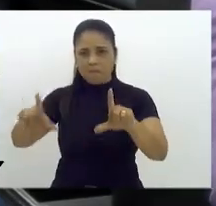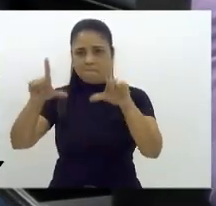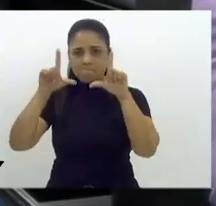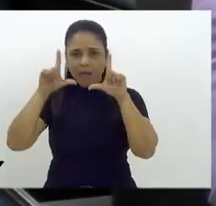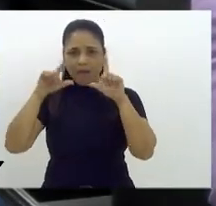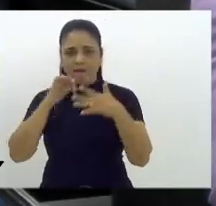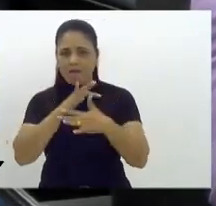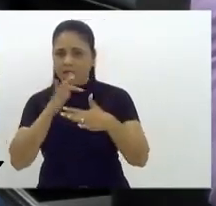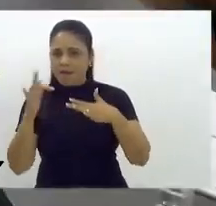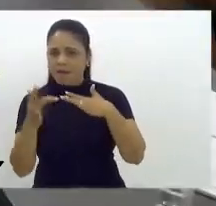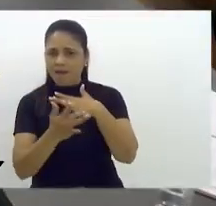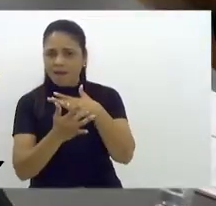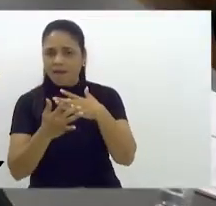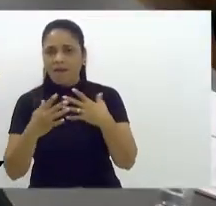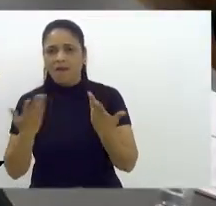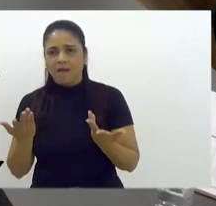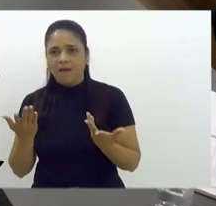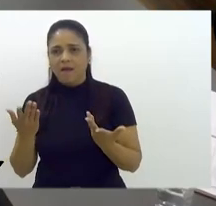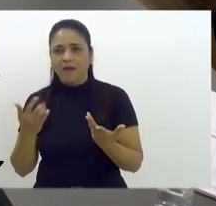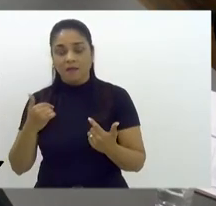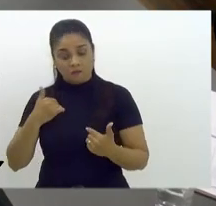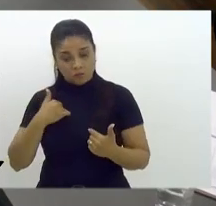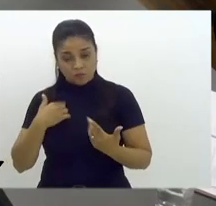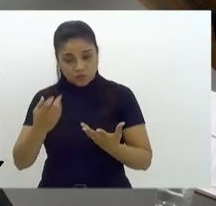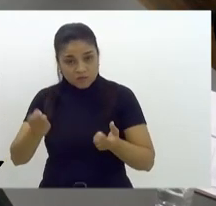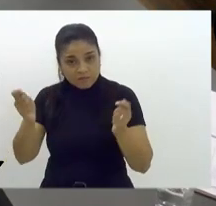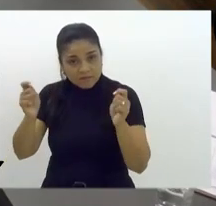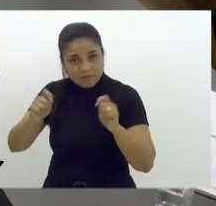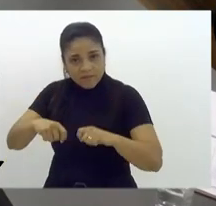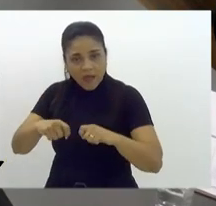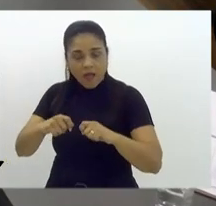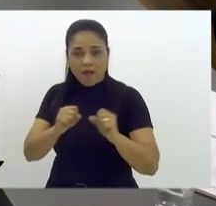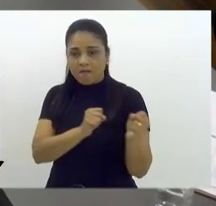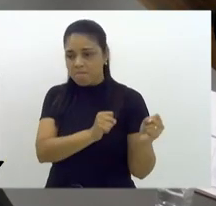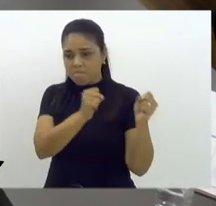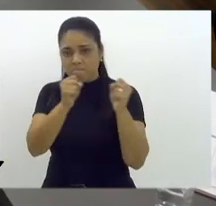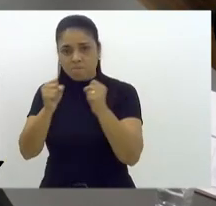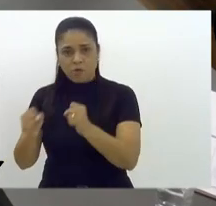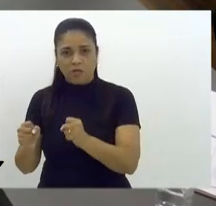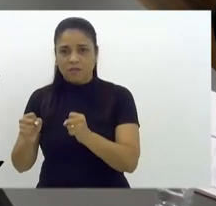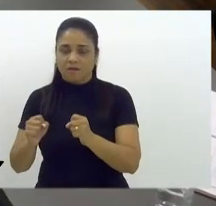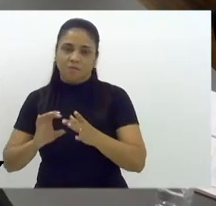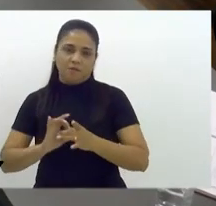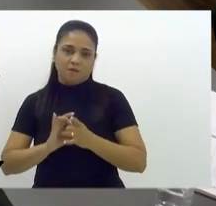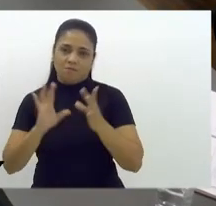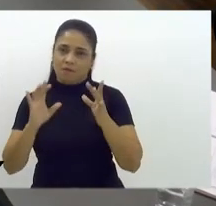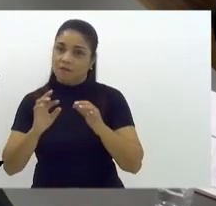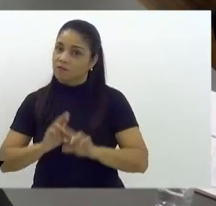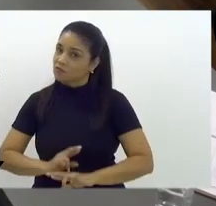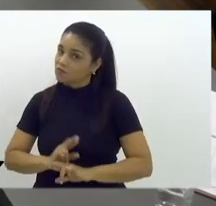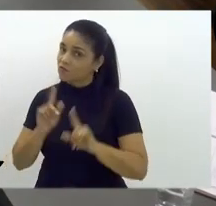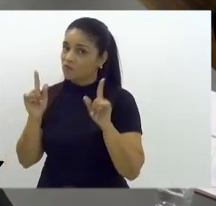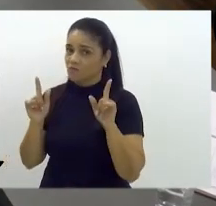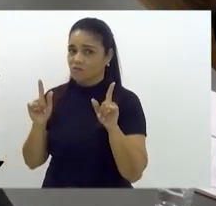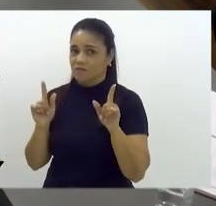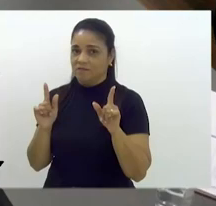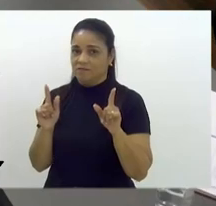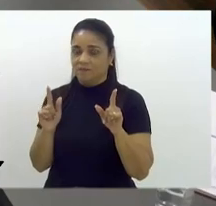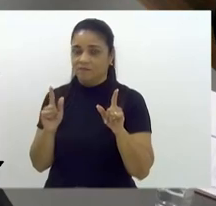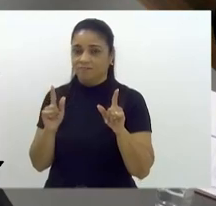contas não necessariamente nos trará empoderamento e liberdades muito pelo contrário Talvez